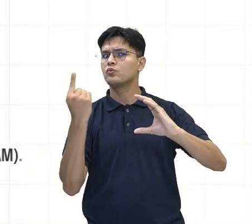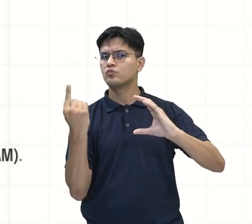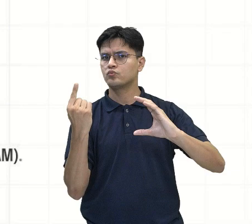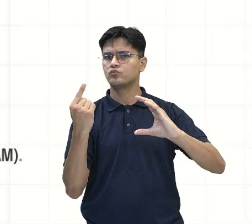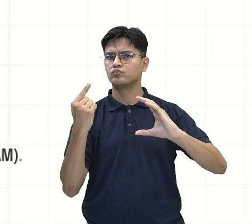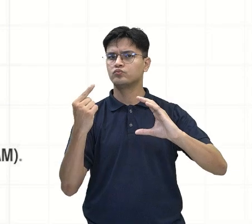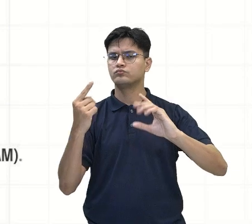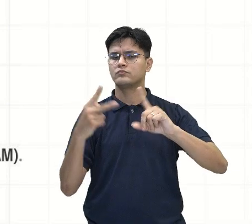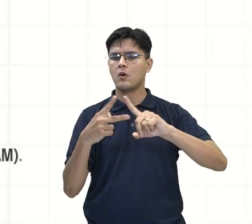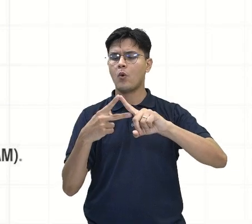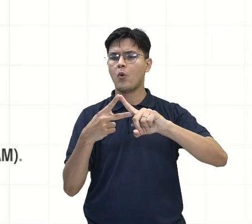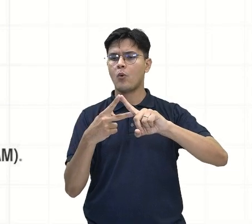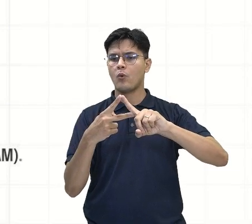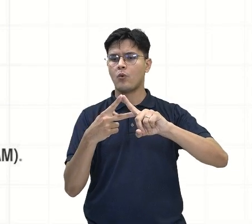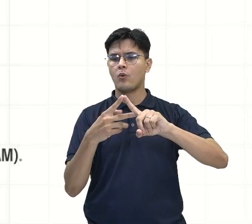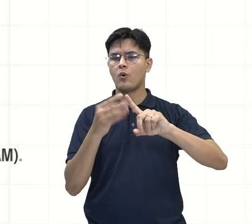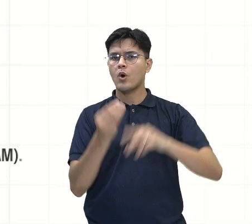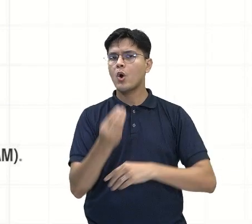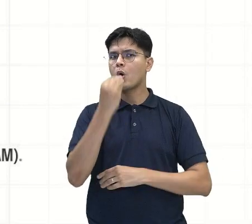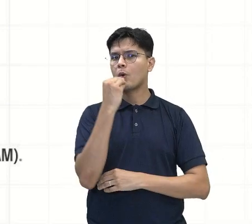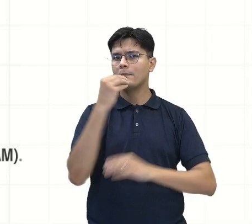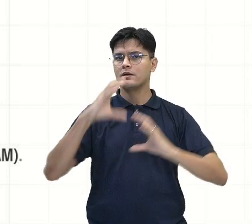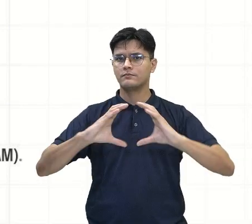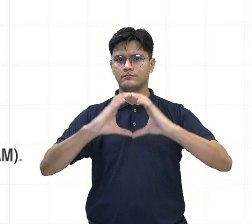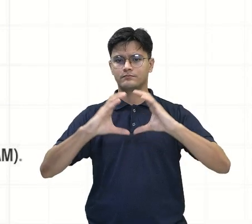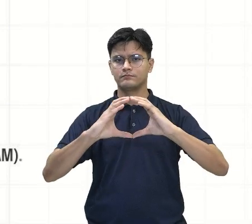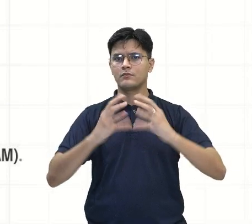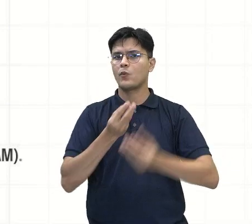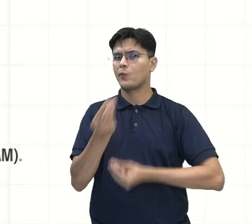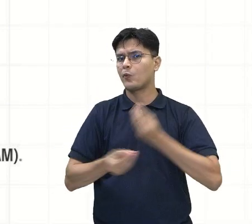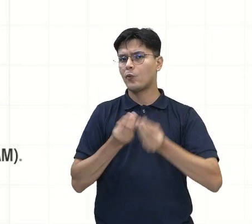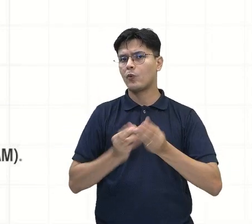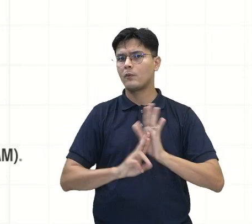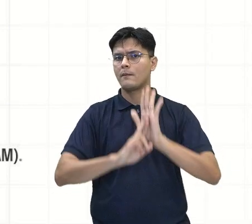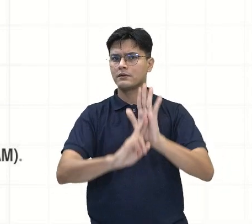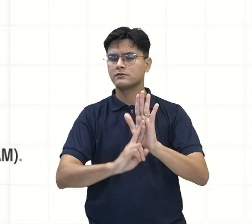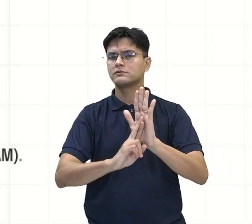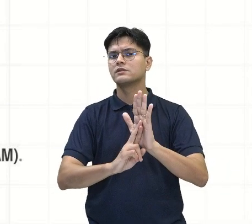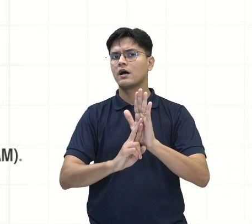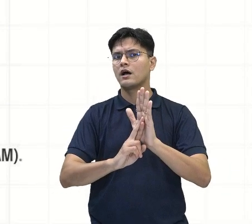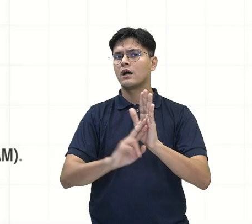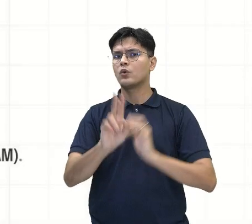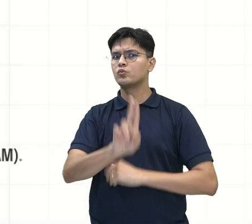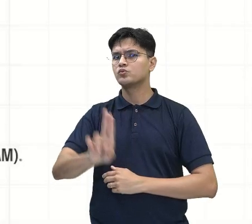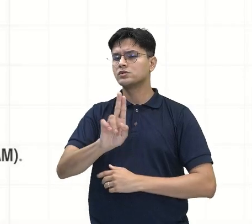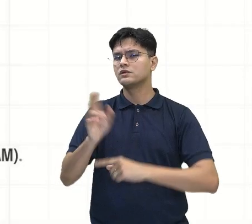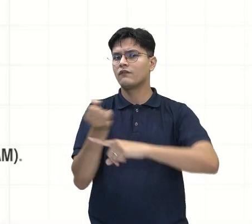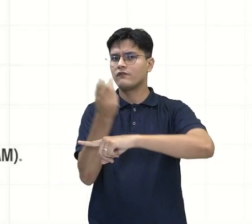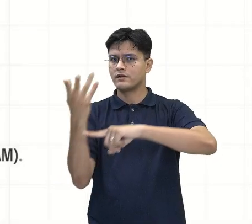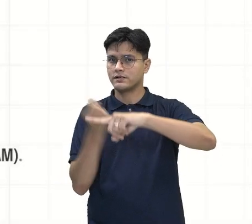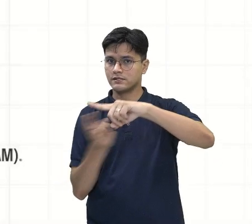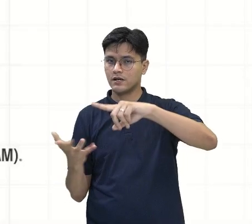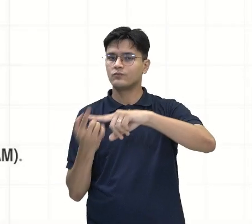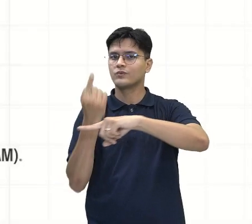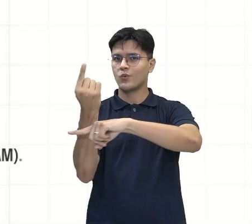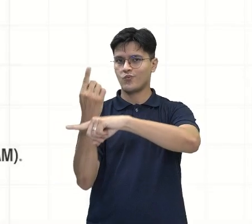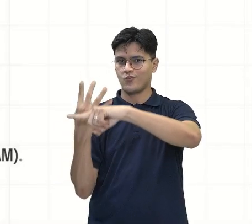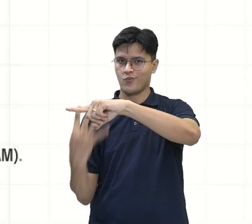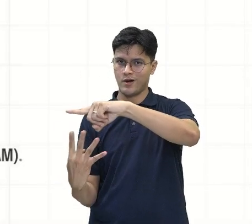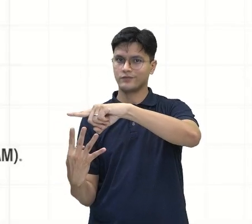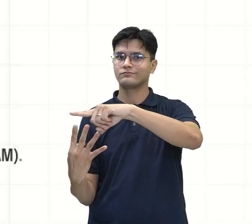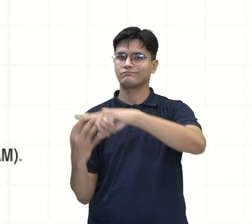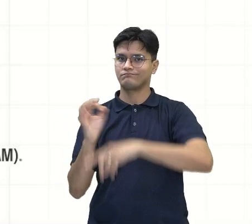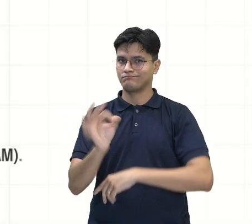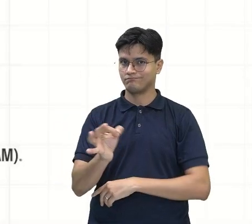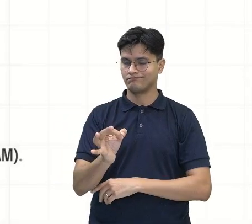Como é que eu represento essa pizza? Como é que vai ficar a fração? 1 sobre 4.